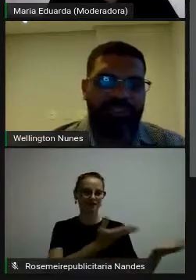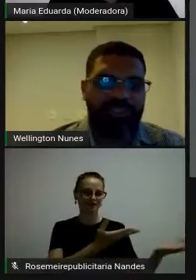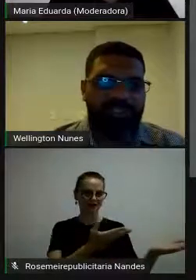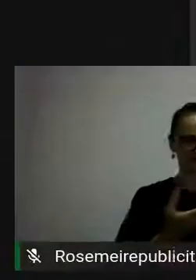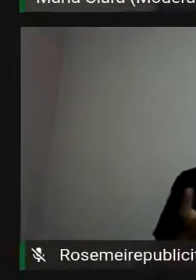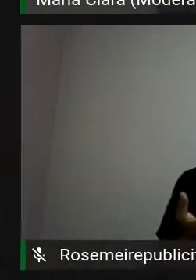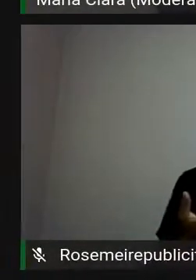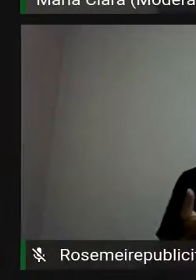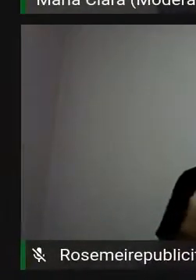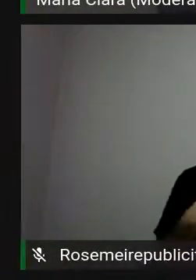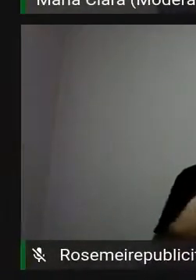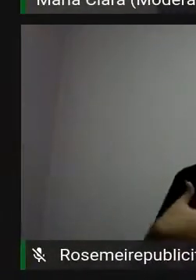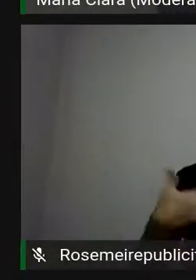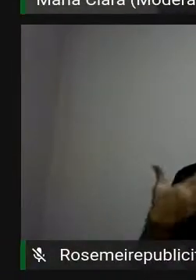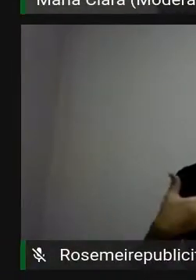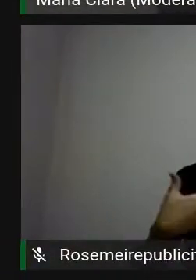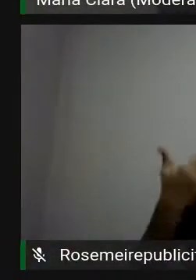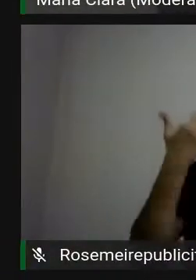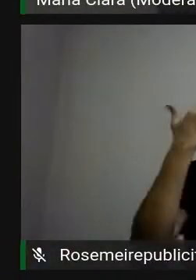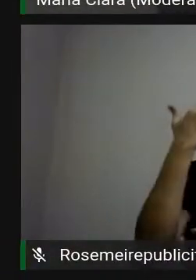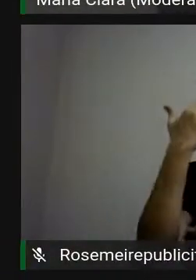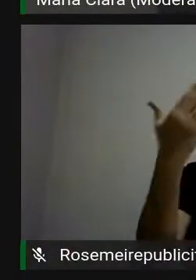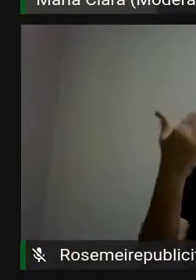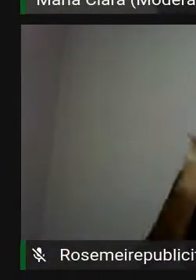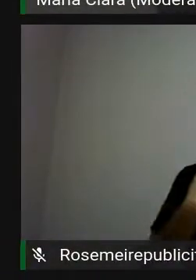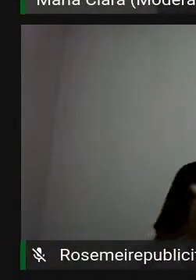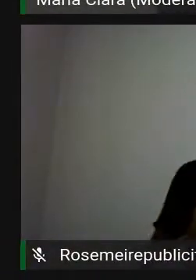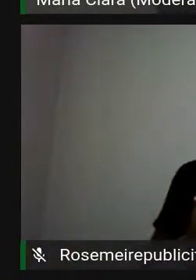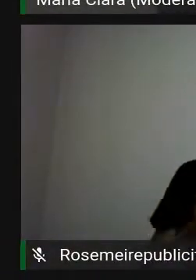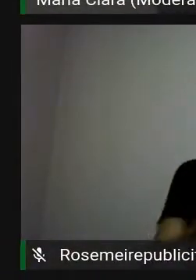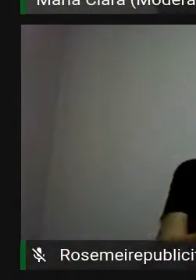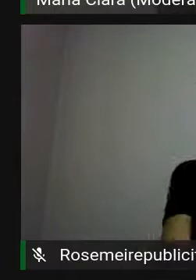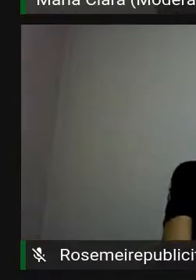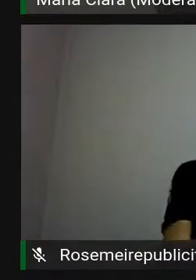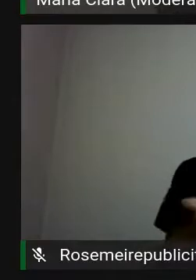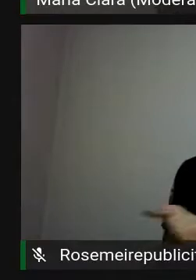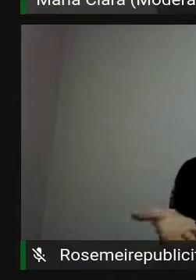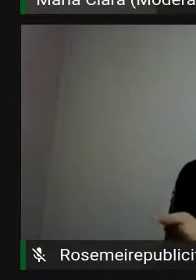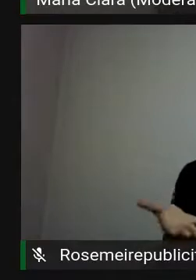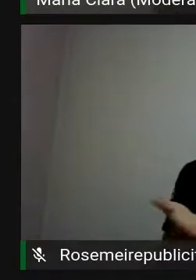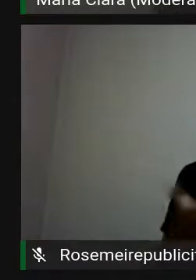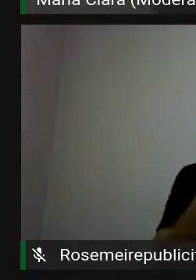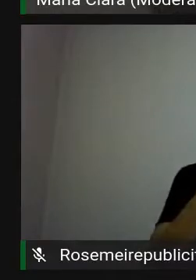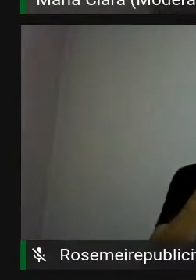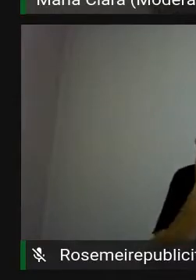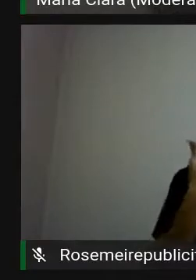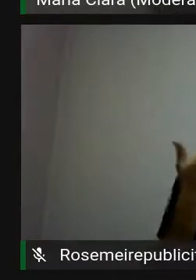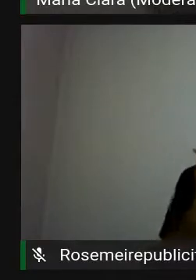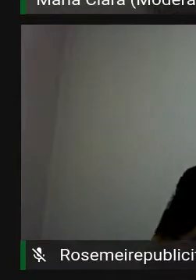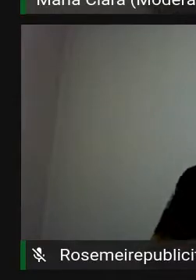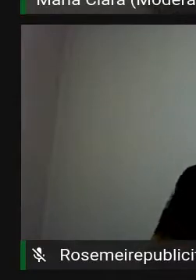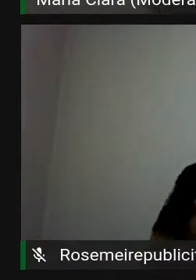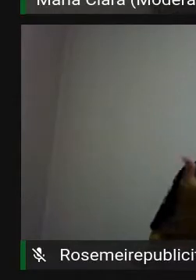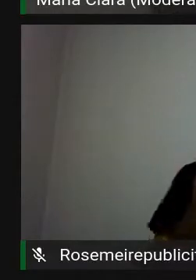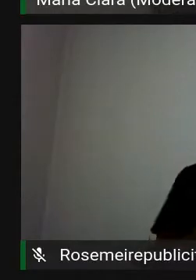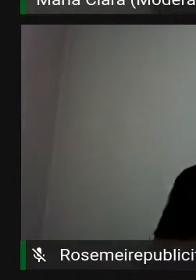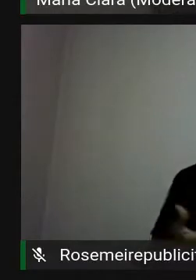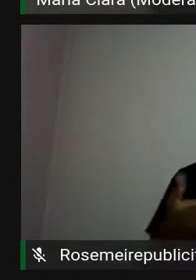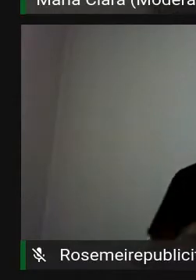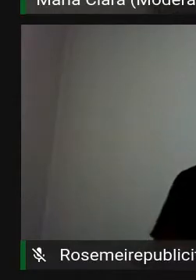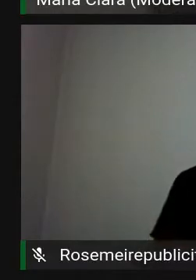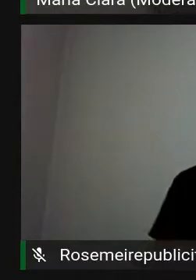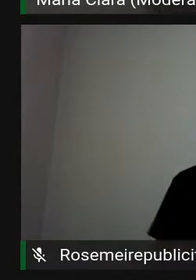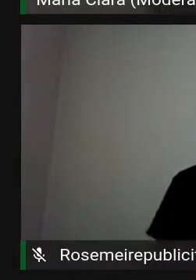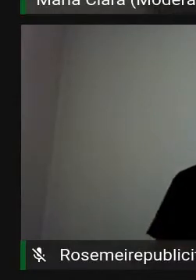Primeiramente, gostaria de agradecer por esse convite, a gente está aqui hoje nesse bate-papo, né? Depois, após a apresentação